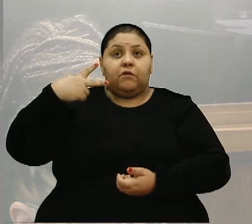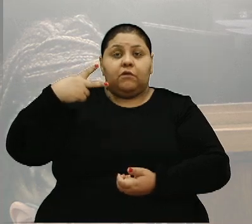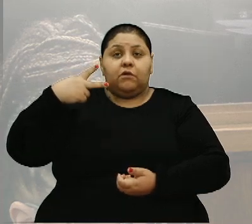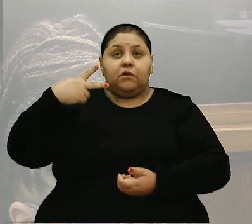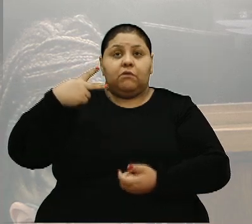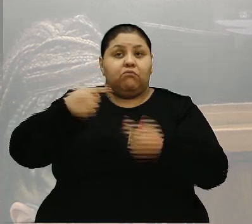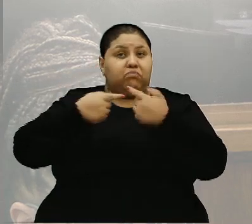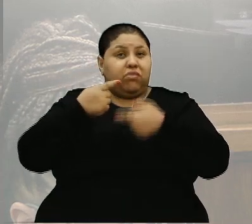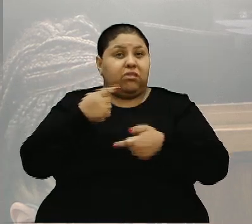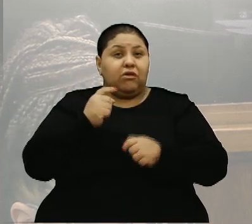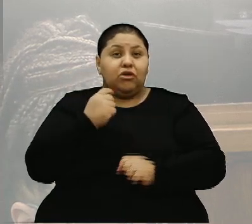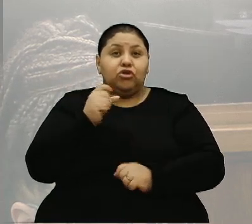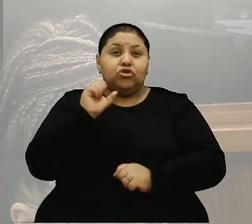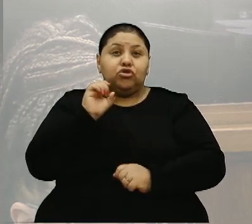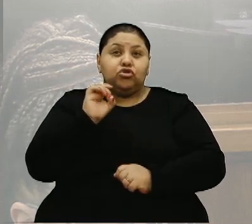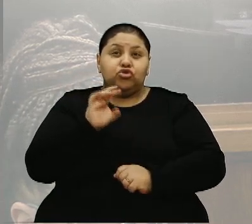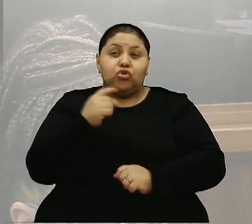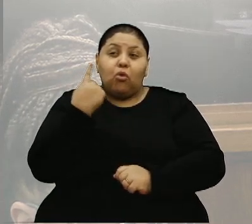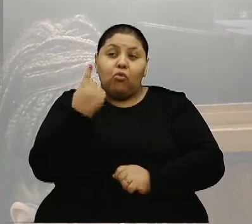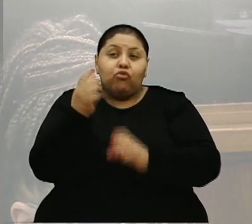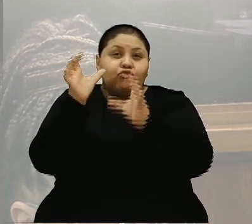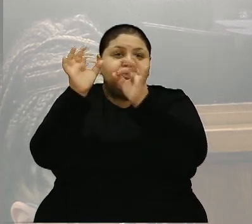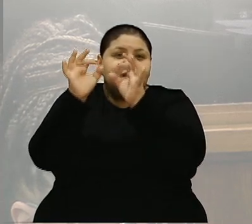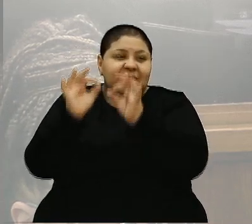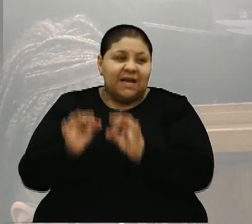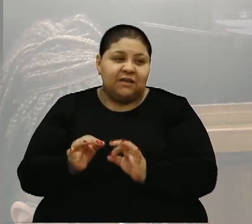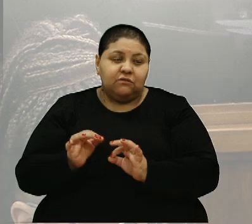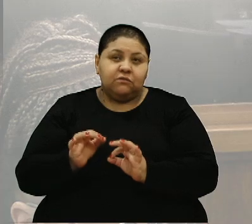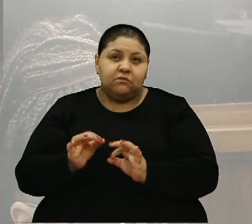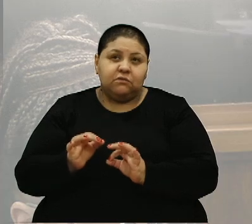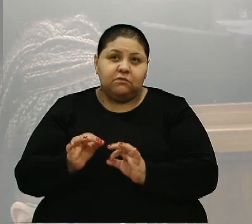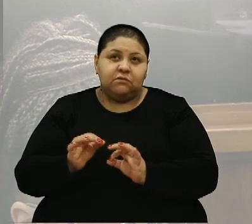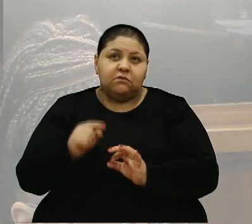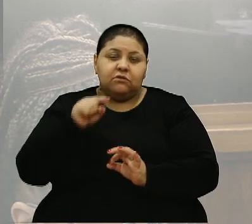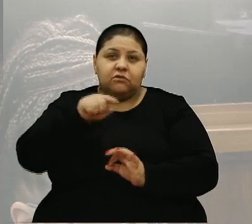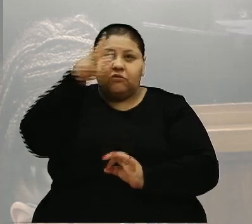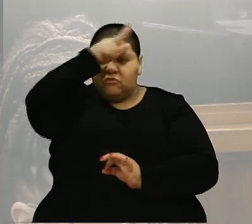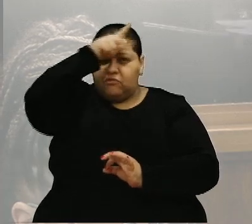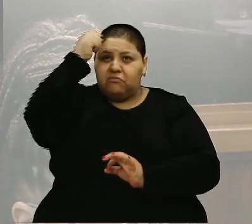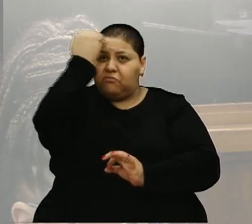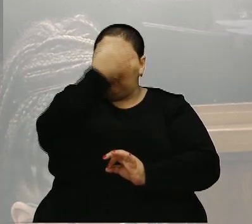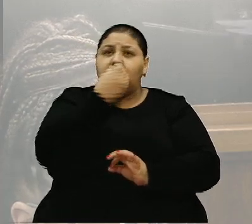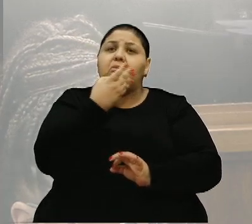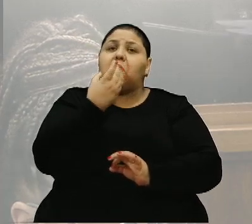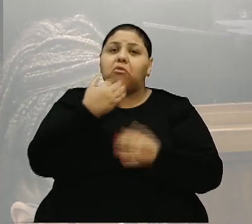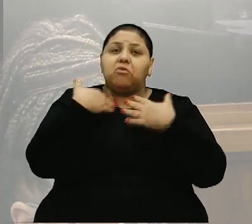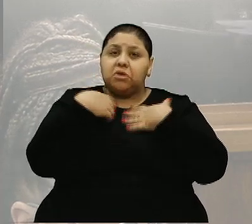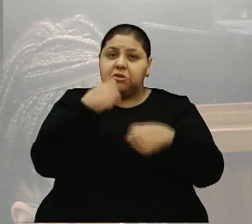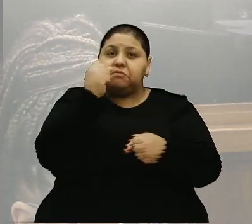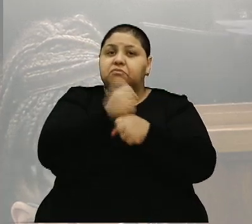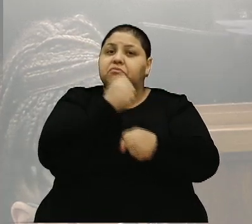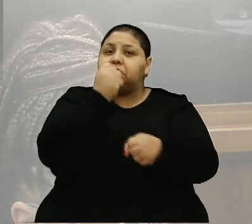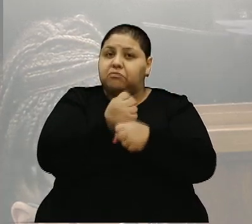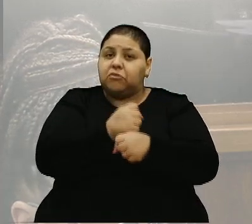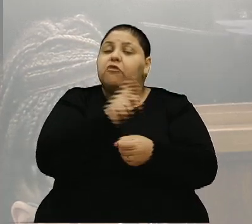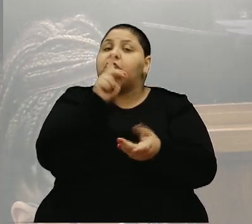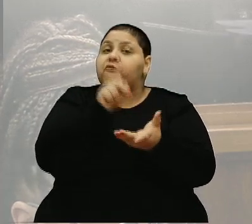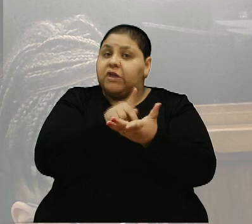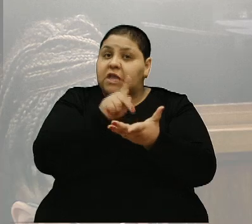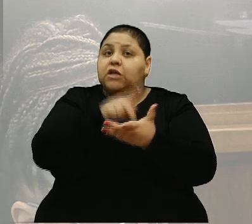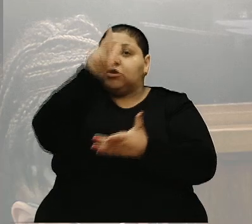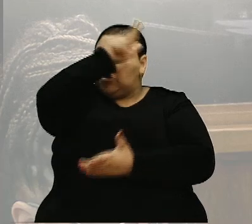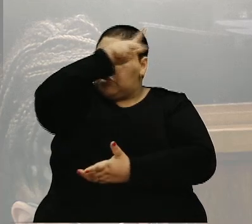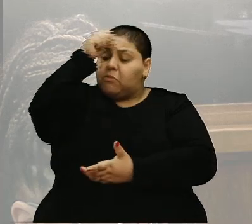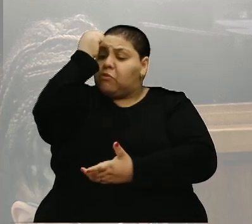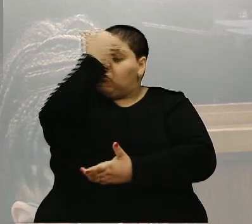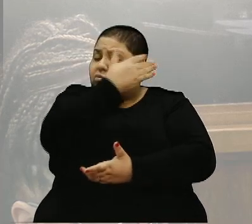só uma coisinha do senhor. O senhor falou que o prefeito Adiló foi um bom secretário de obras. De fato, o prefeito Adiló é